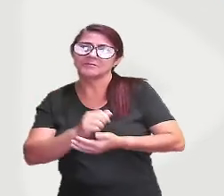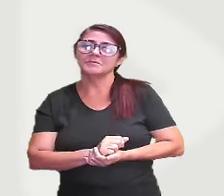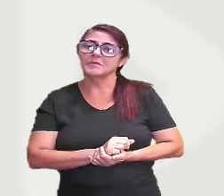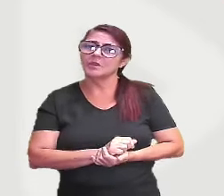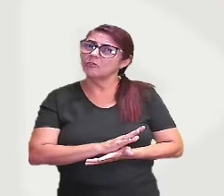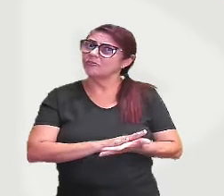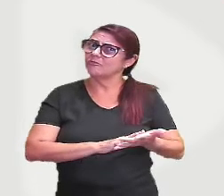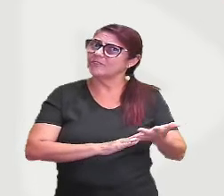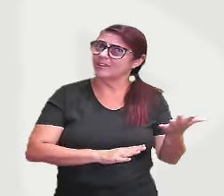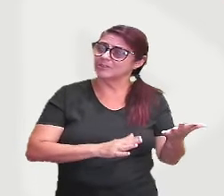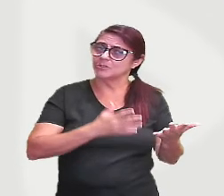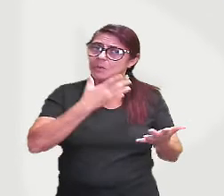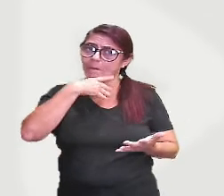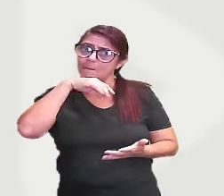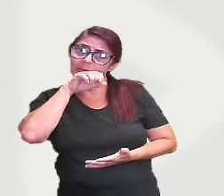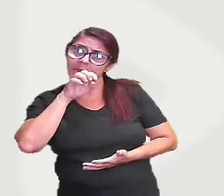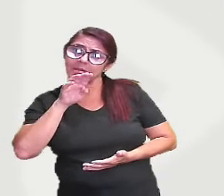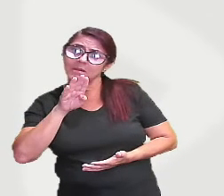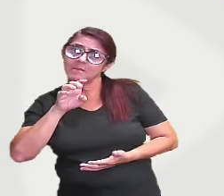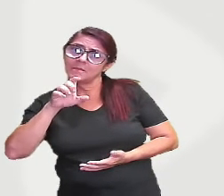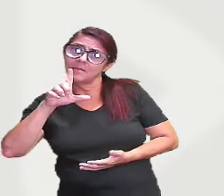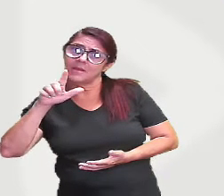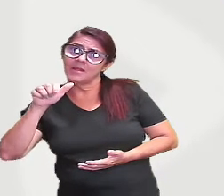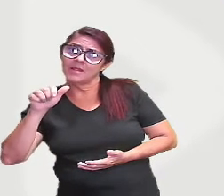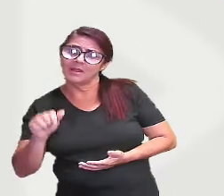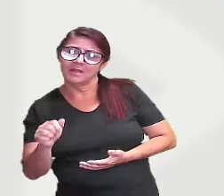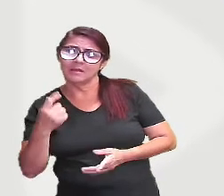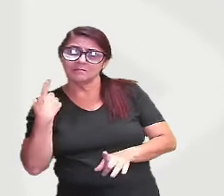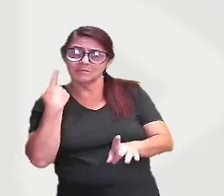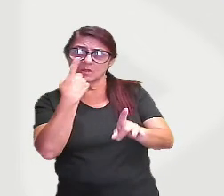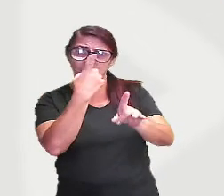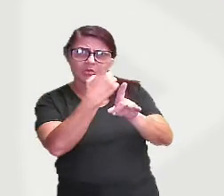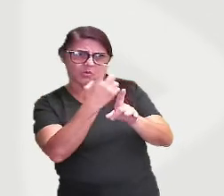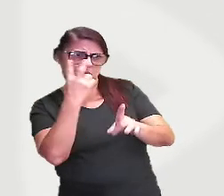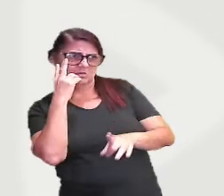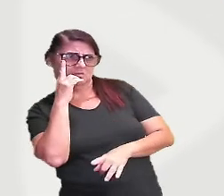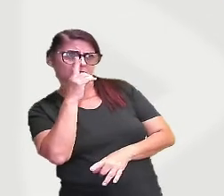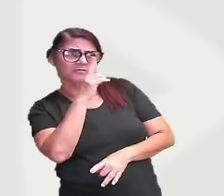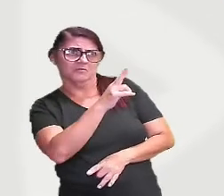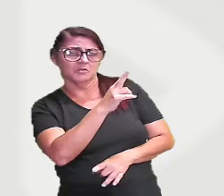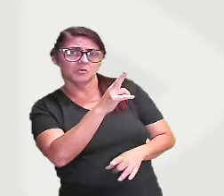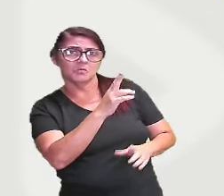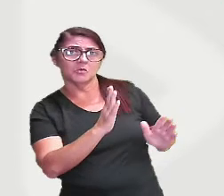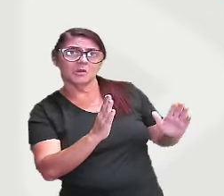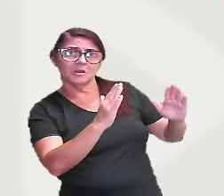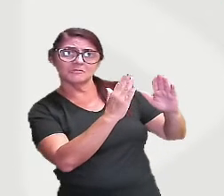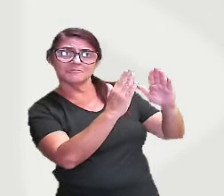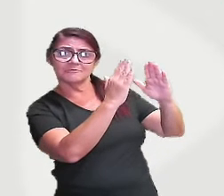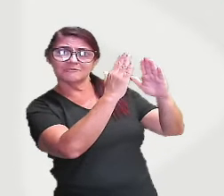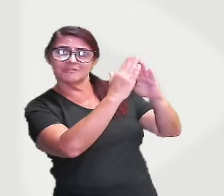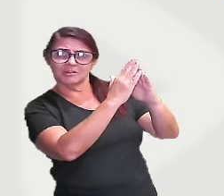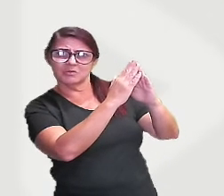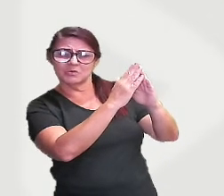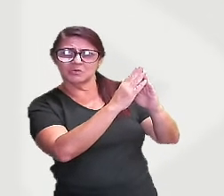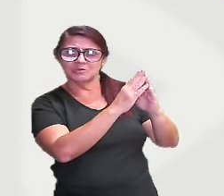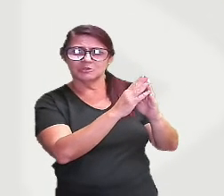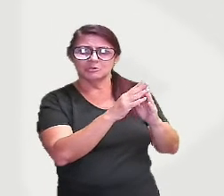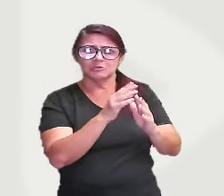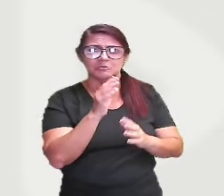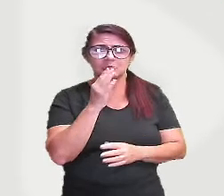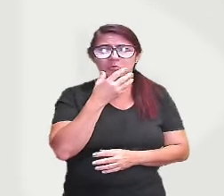viagens, o pai de Bela encontra, por acaso, o castelo da fera. Lá, ele colhe